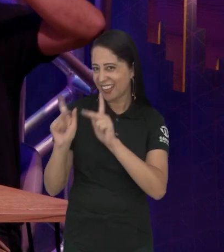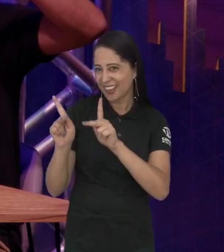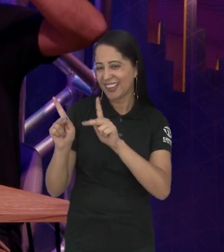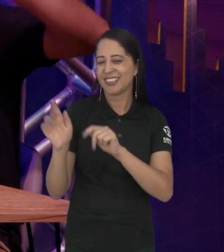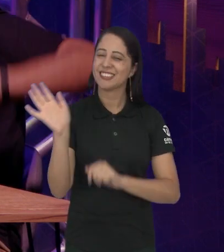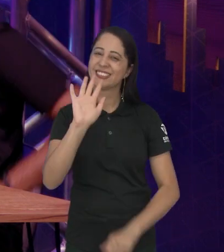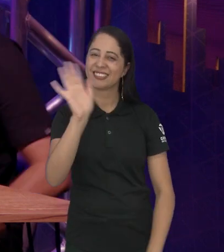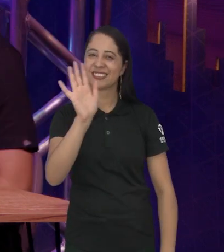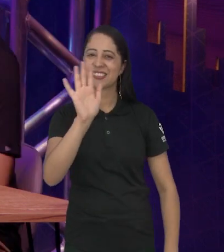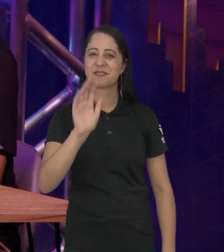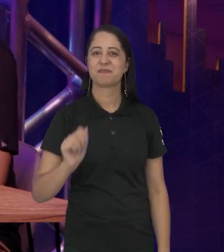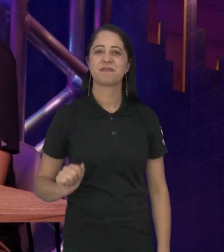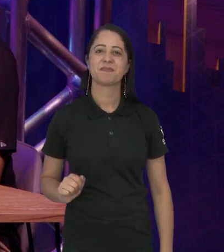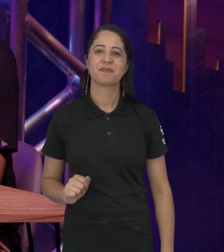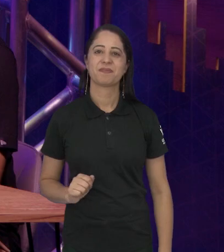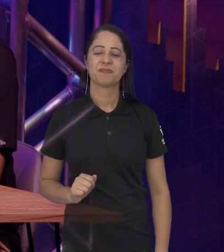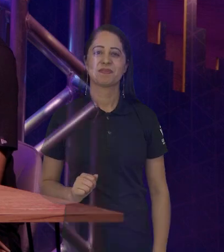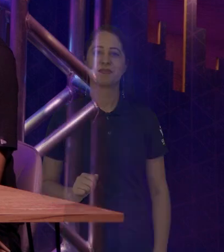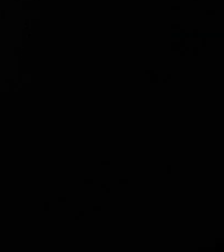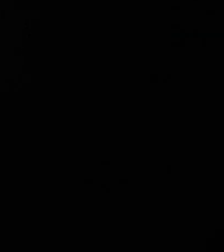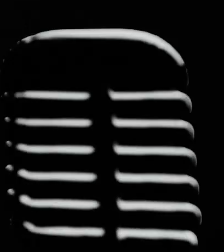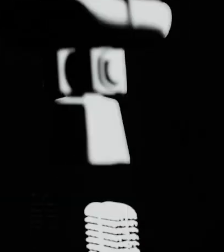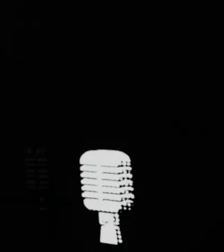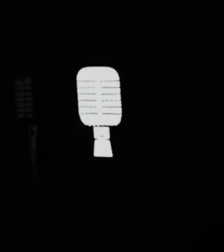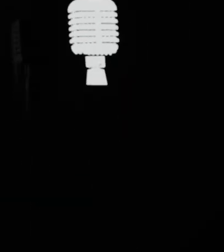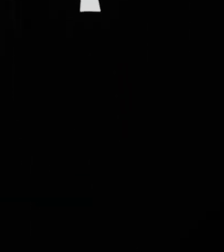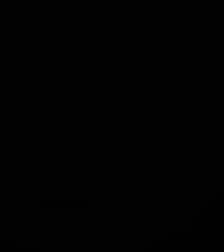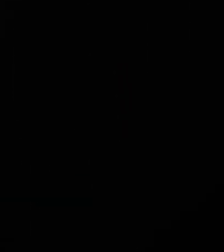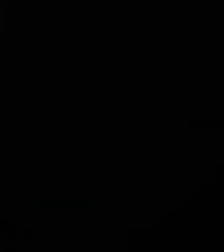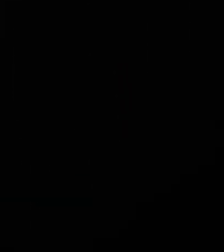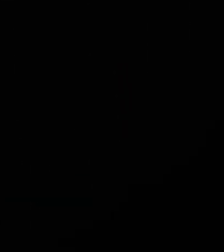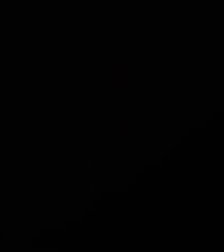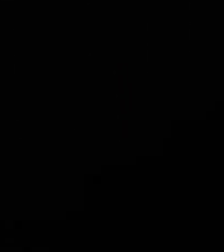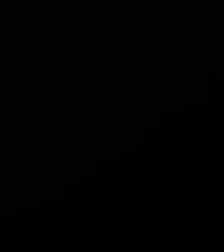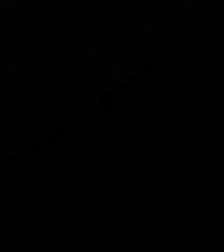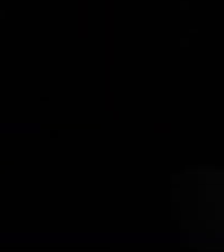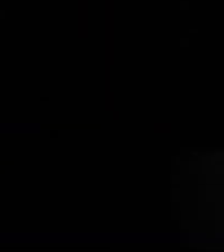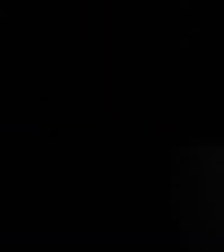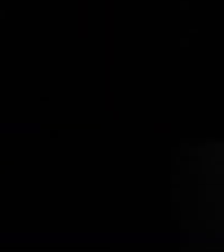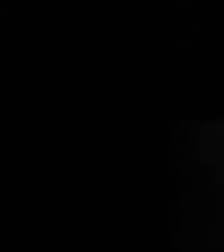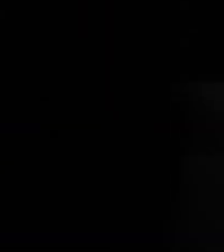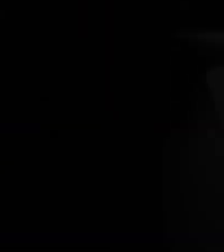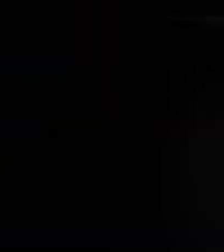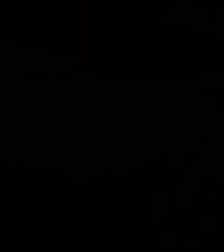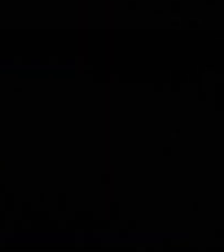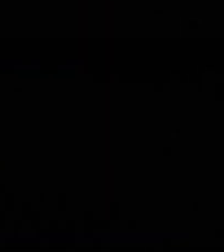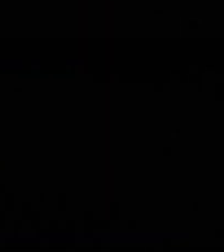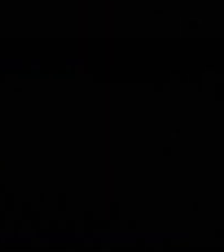Tchau, tchau, galera. Tchau, gente.